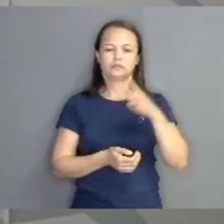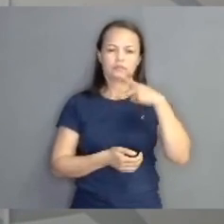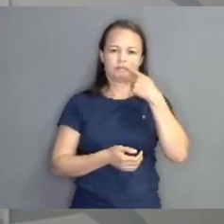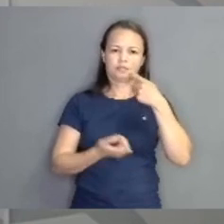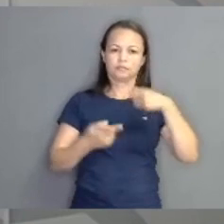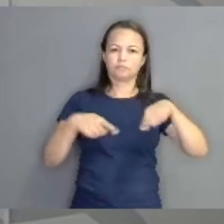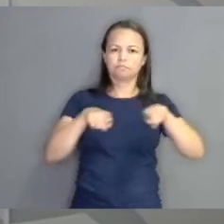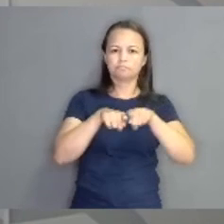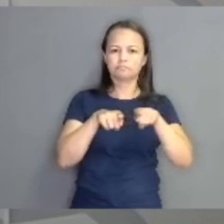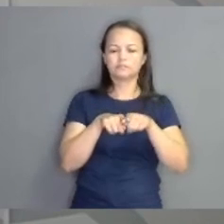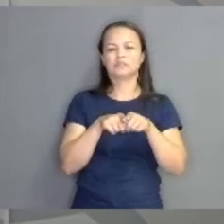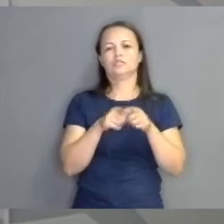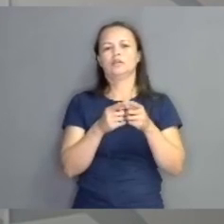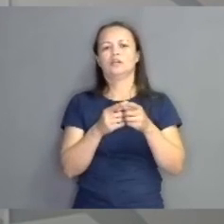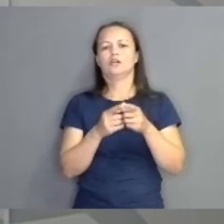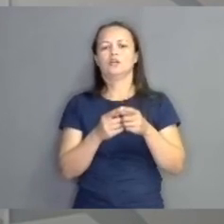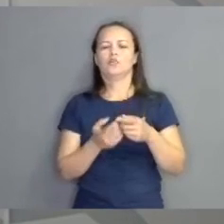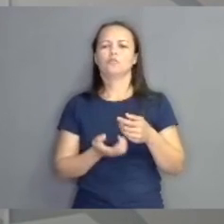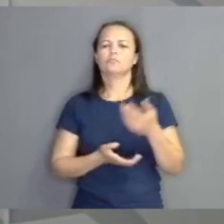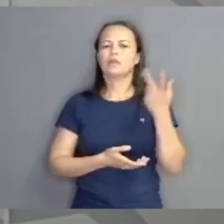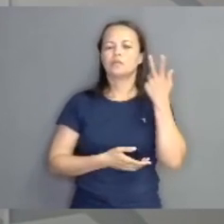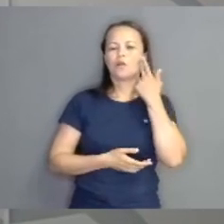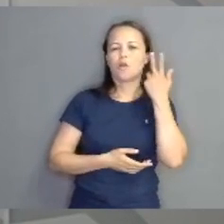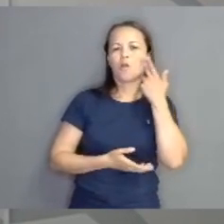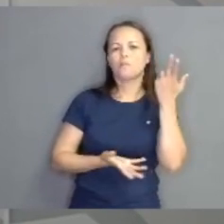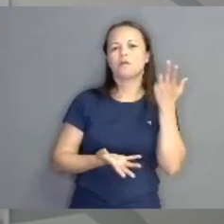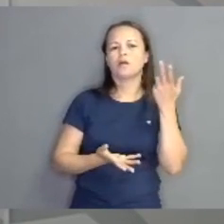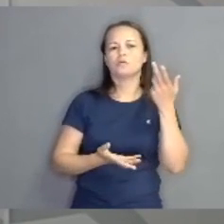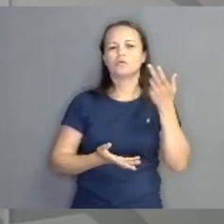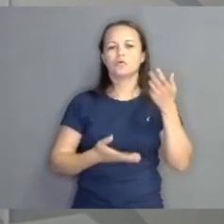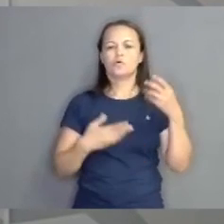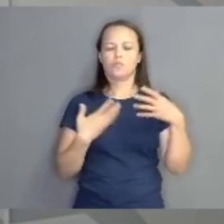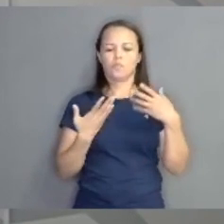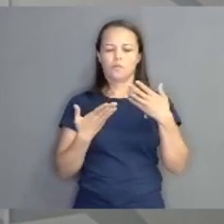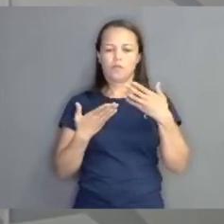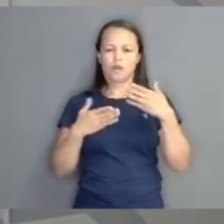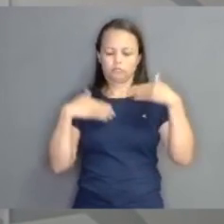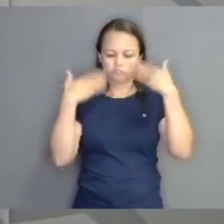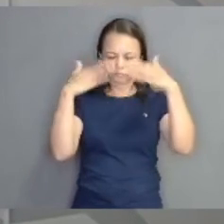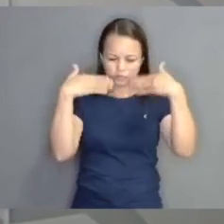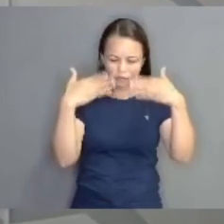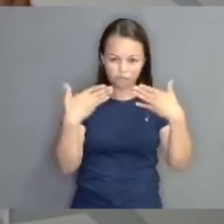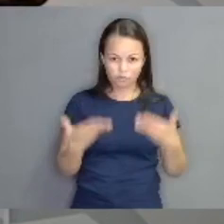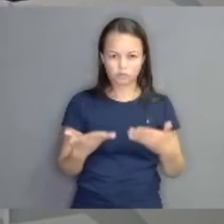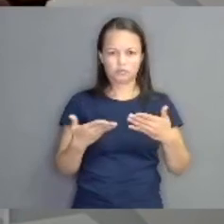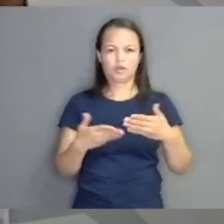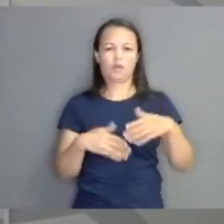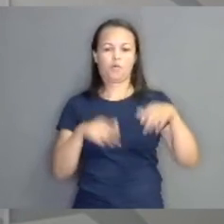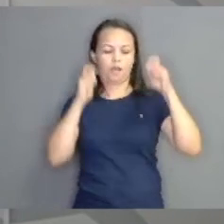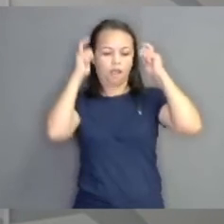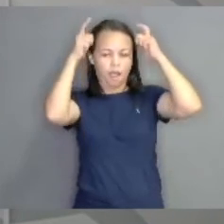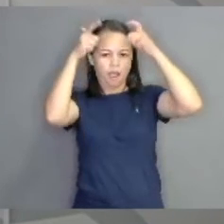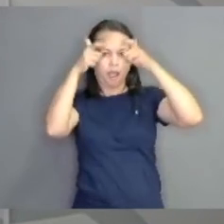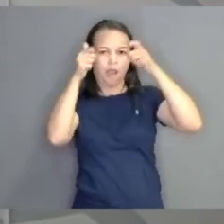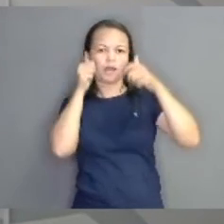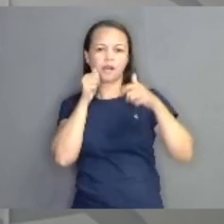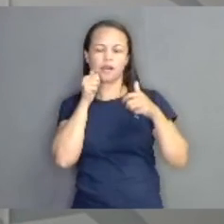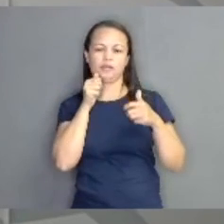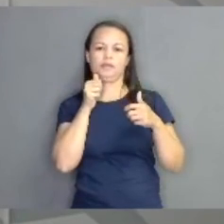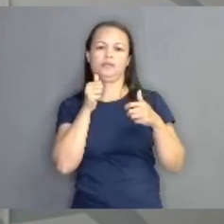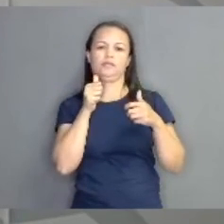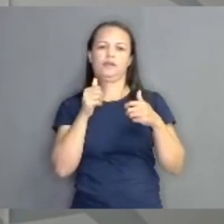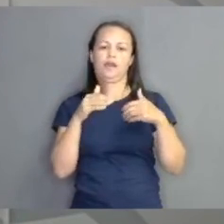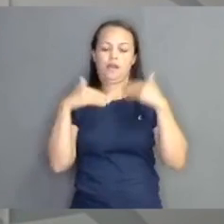também que é muito comum na Inglaterra um amor, uma devoção à rainha. né? A monarquia inglesa, por